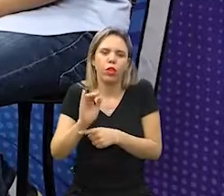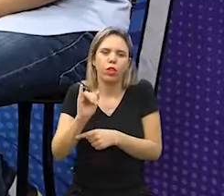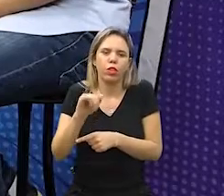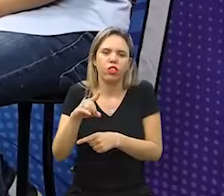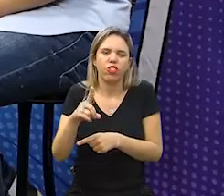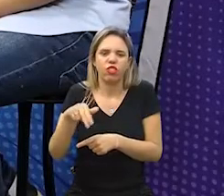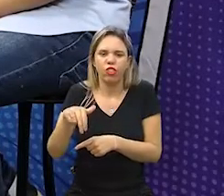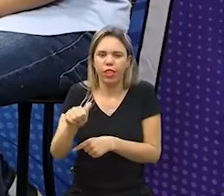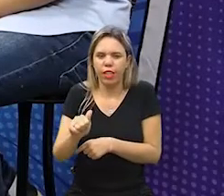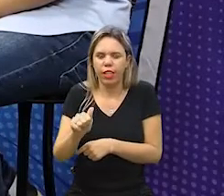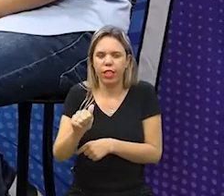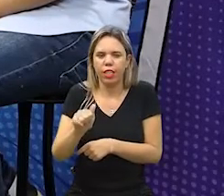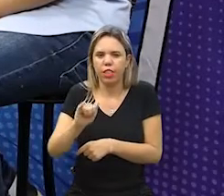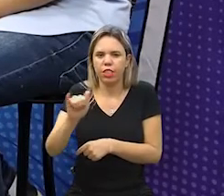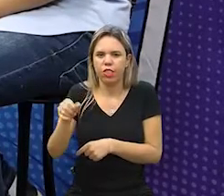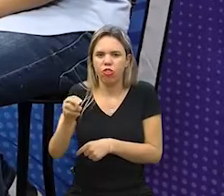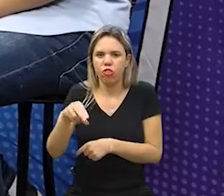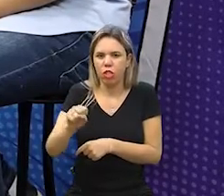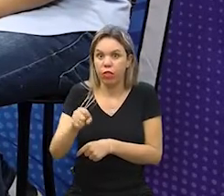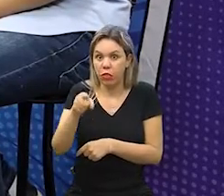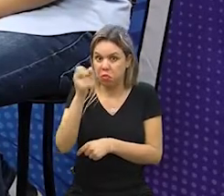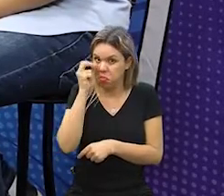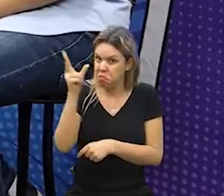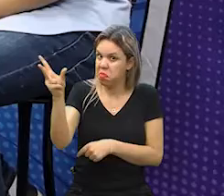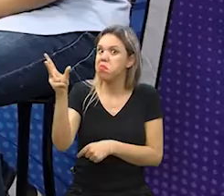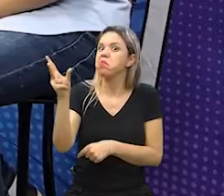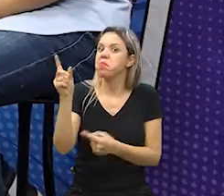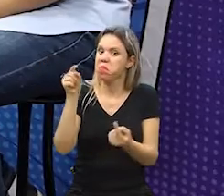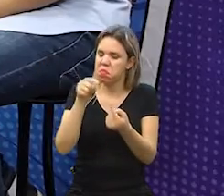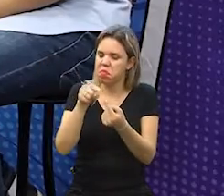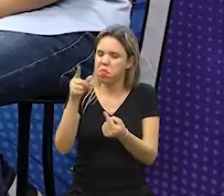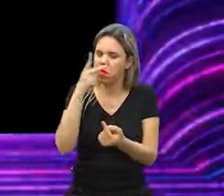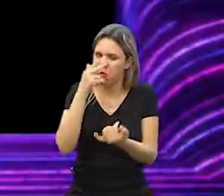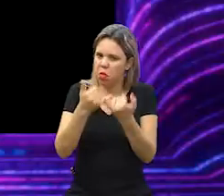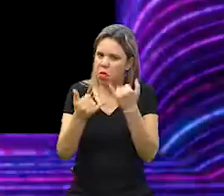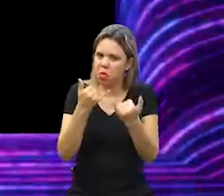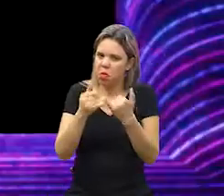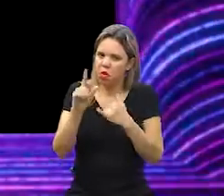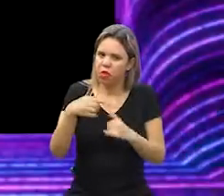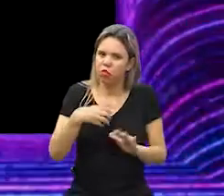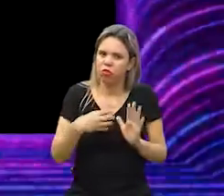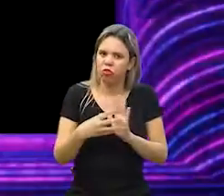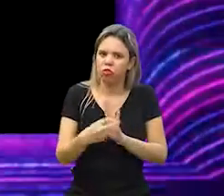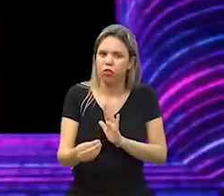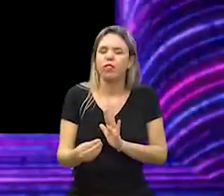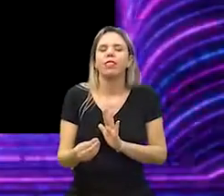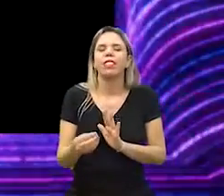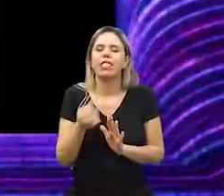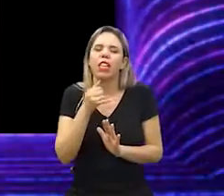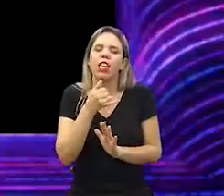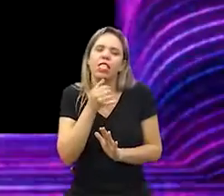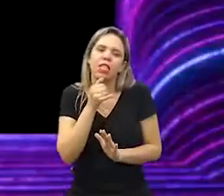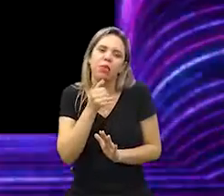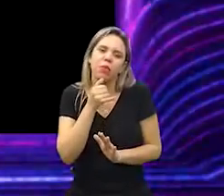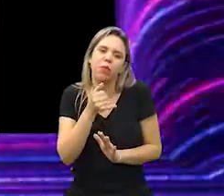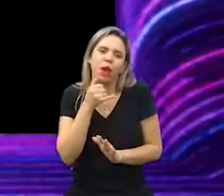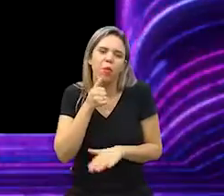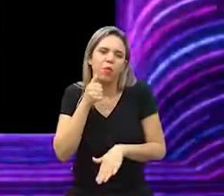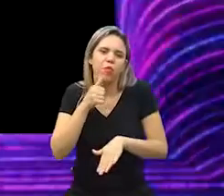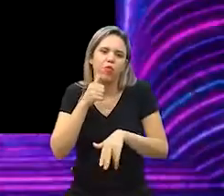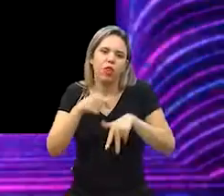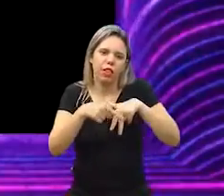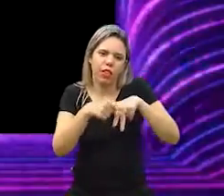eu acho que dá, viu? Você foi esperto, você foi bem ali no ponto. É o Indiana Jones de saia, né? Que é a